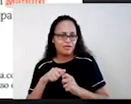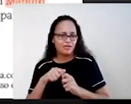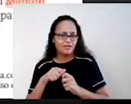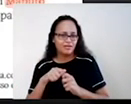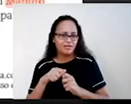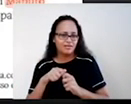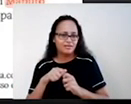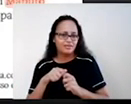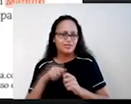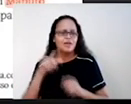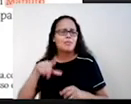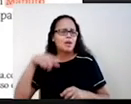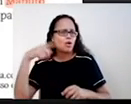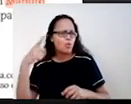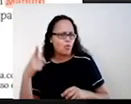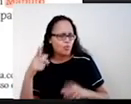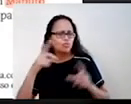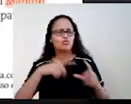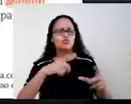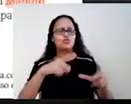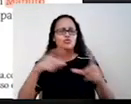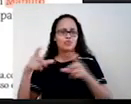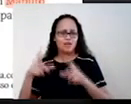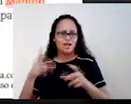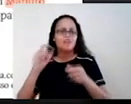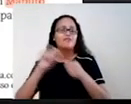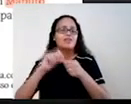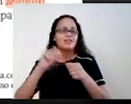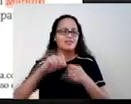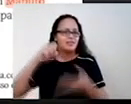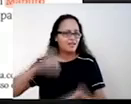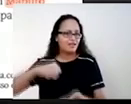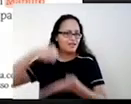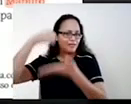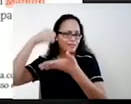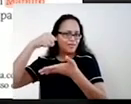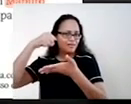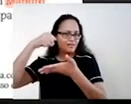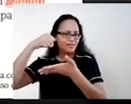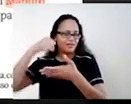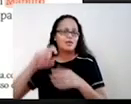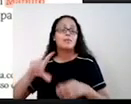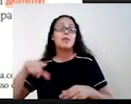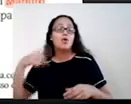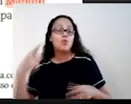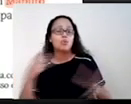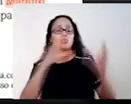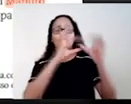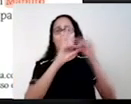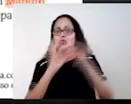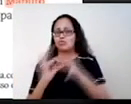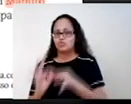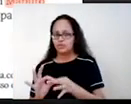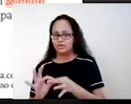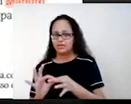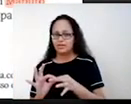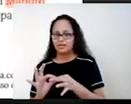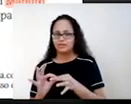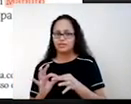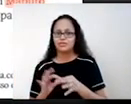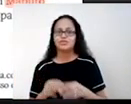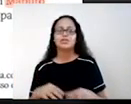além-mar. Então eles vão viajar, vem fazer as malas para ir lá para as terras de além-mar, para outro continente. Cantar, sorrir, curtir,